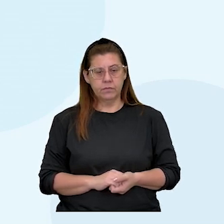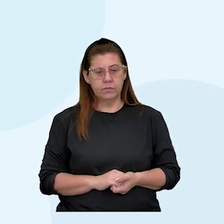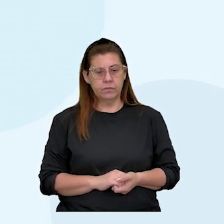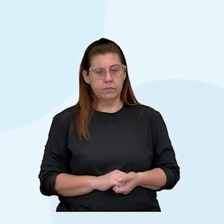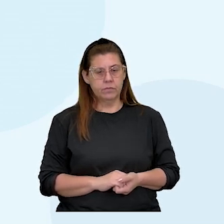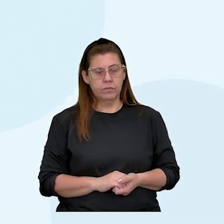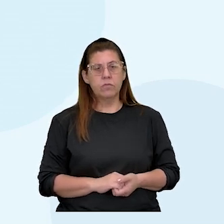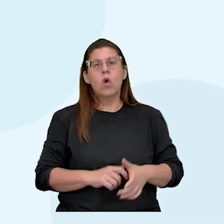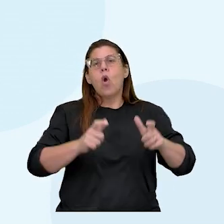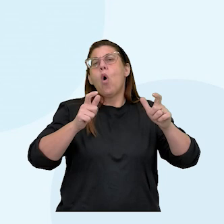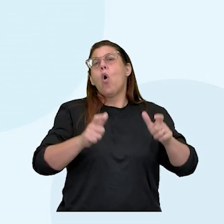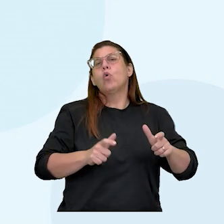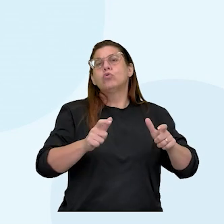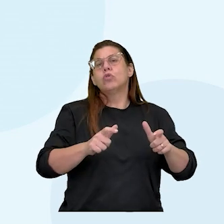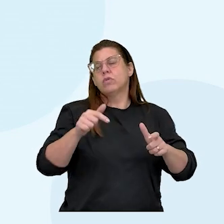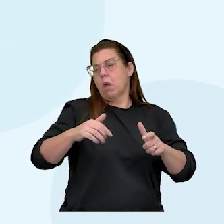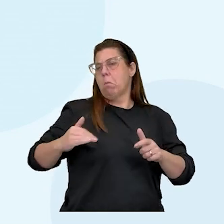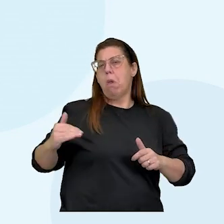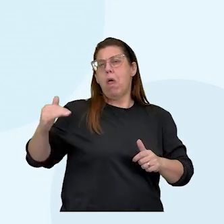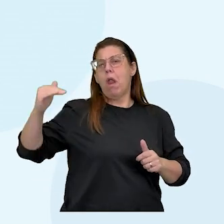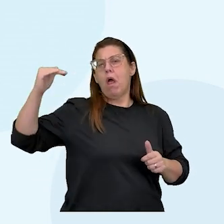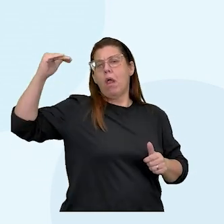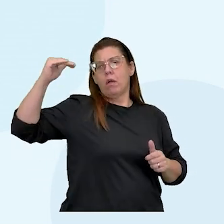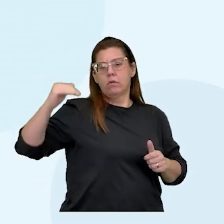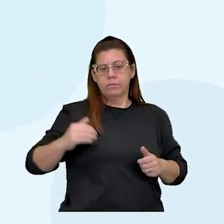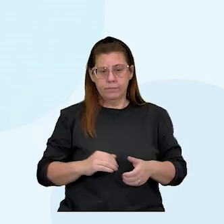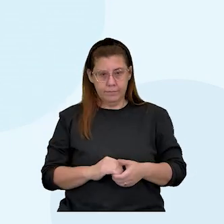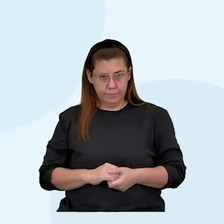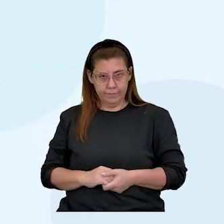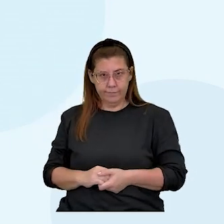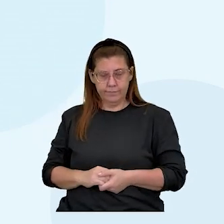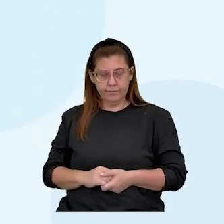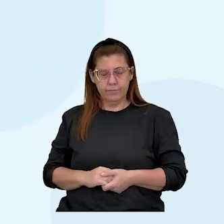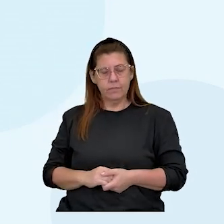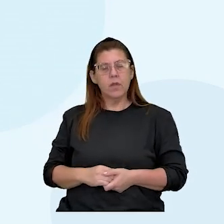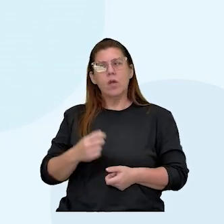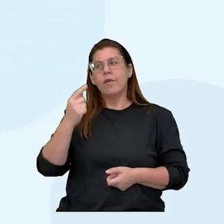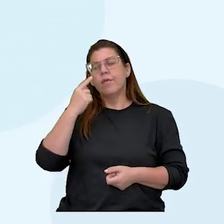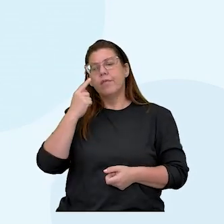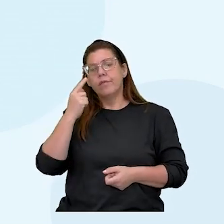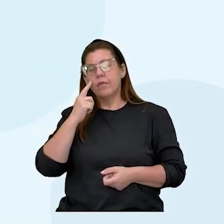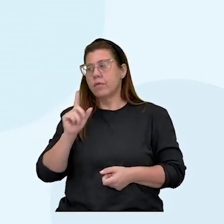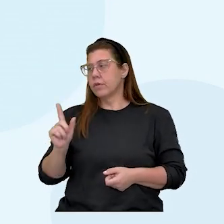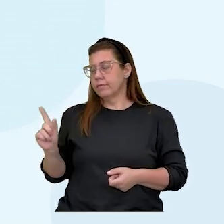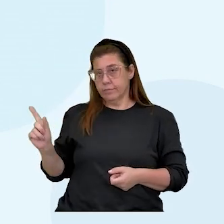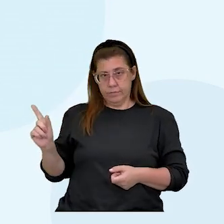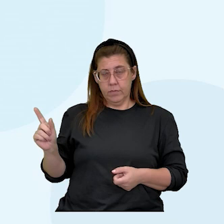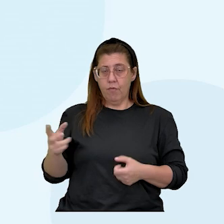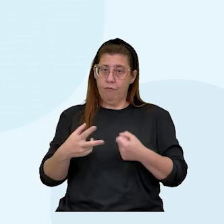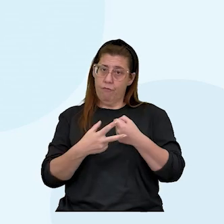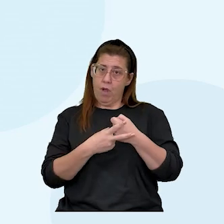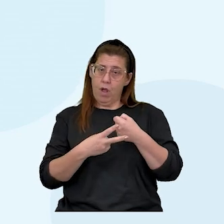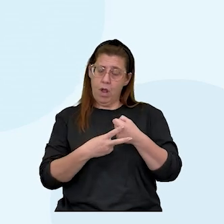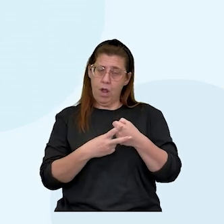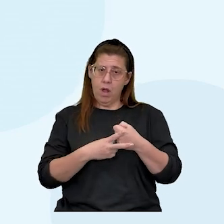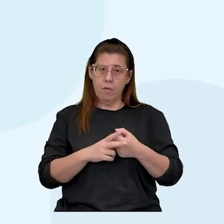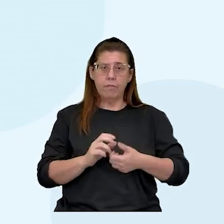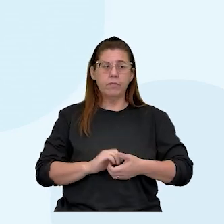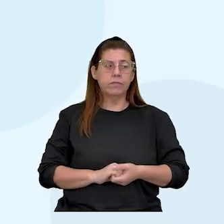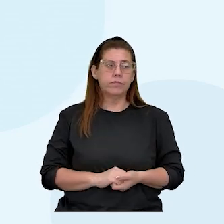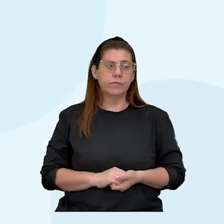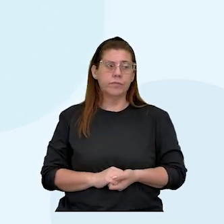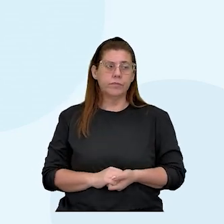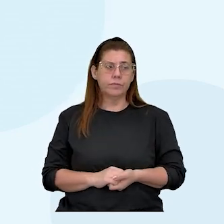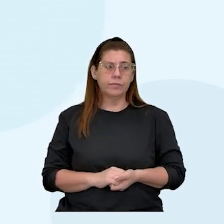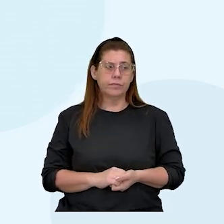you grow up? Onde você cresceu? O passado de grow, a gente tem que ver lá que grow é verbo irregular. Então, o passado dele vai ser grew. Vocês